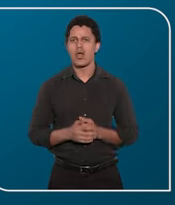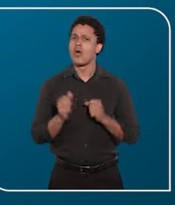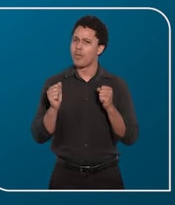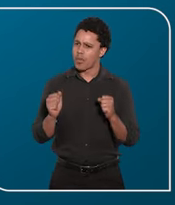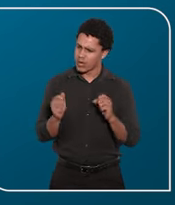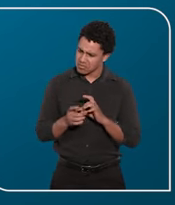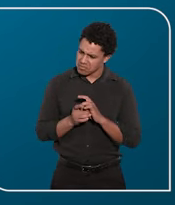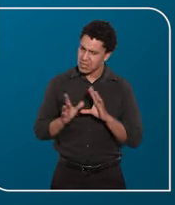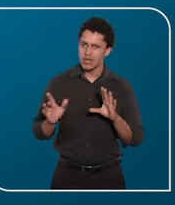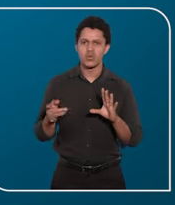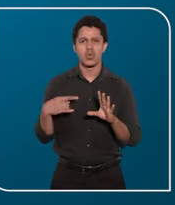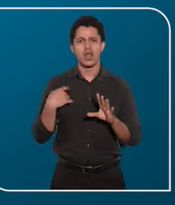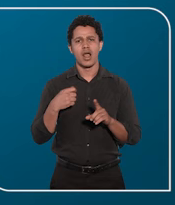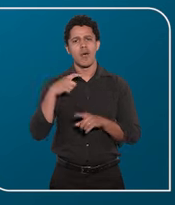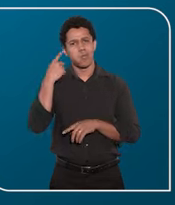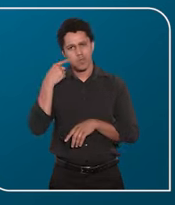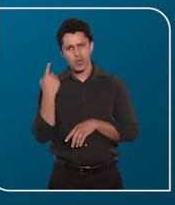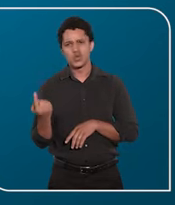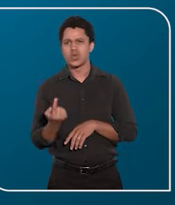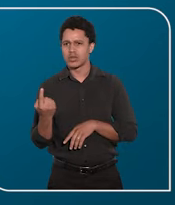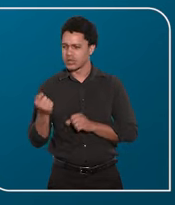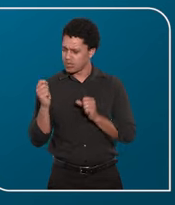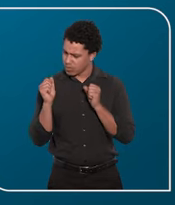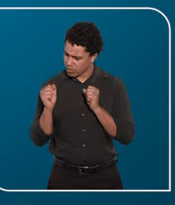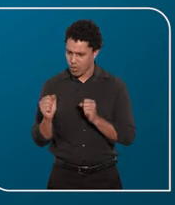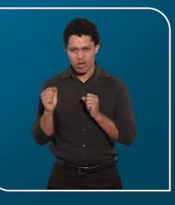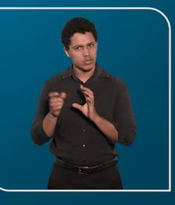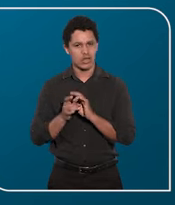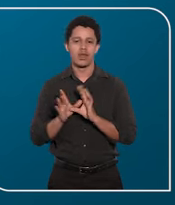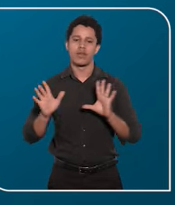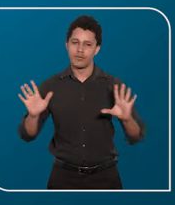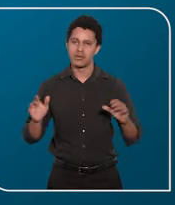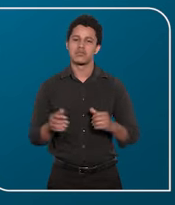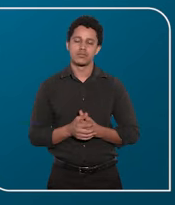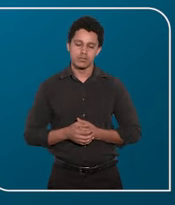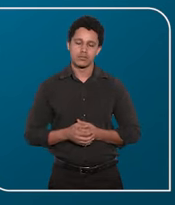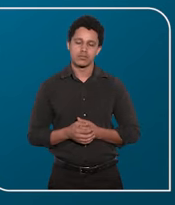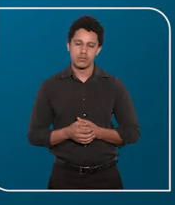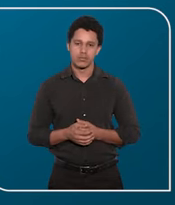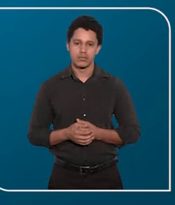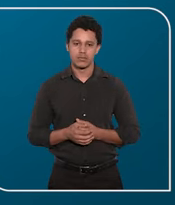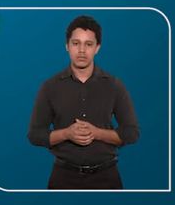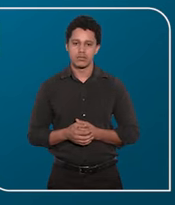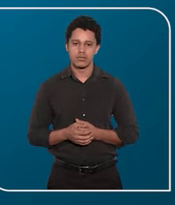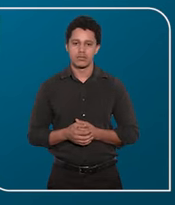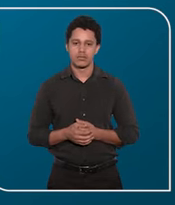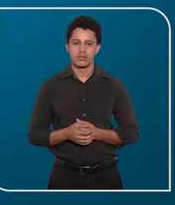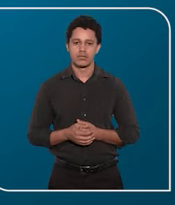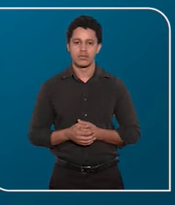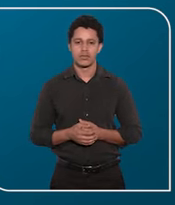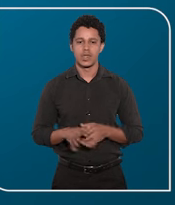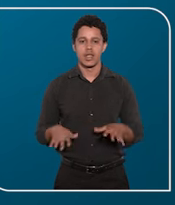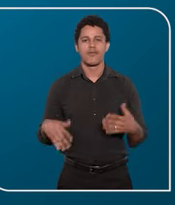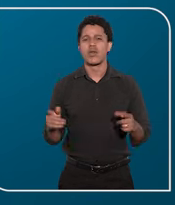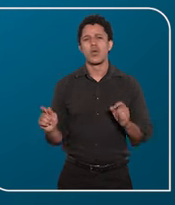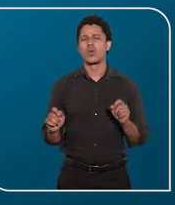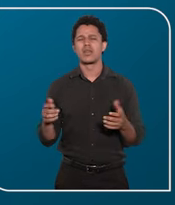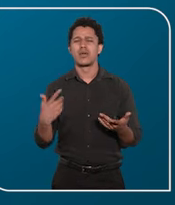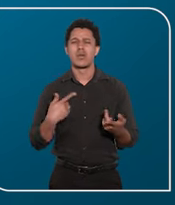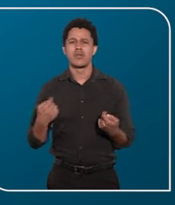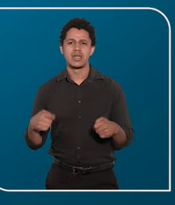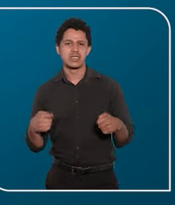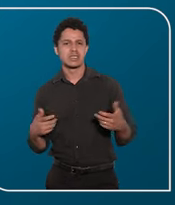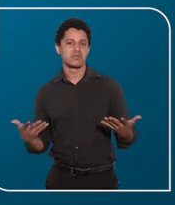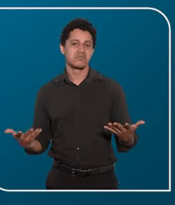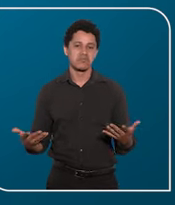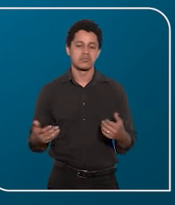advocacia sozinho, lá no meu, sem ter essa pessoa jurídica? Pode. E aí vem, aí o que eu preciso, que é a pergunta da